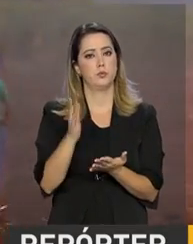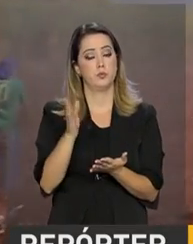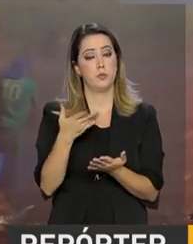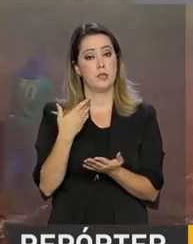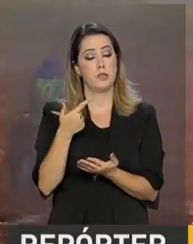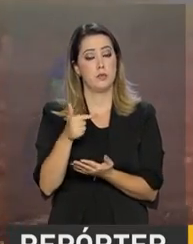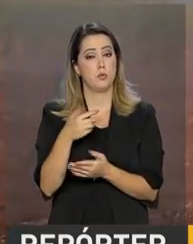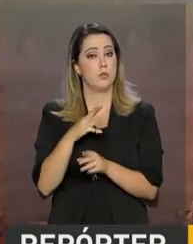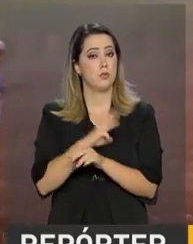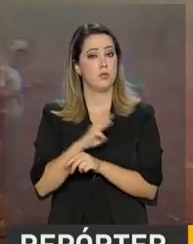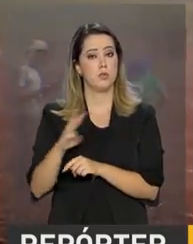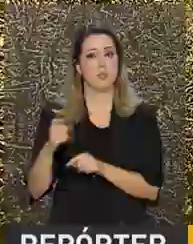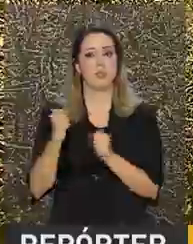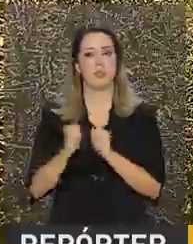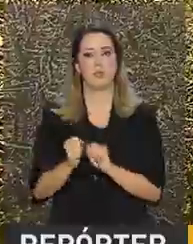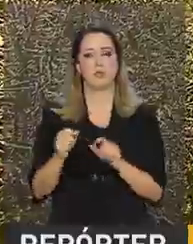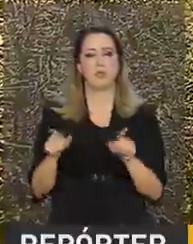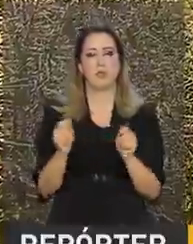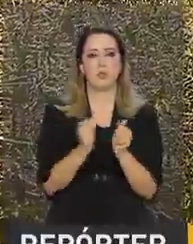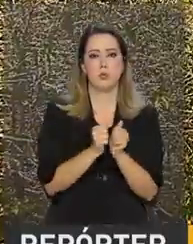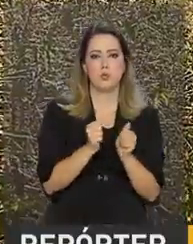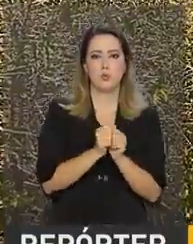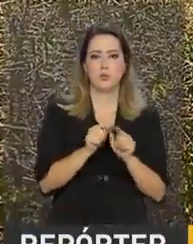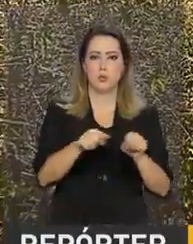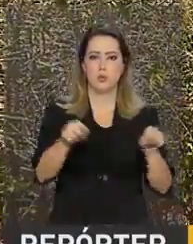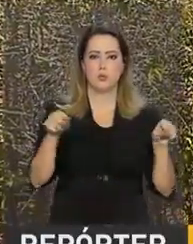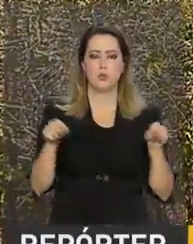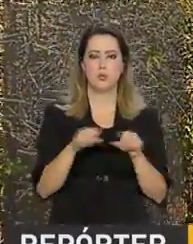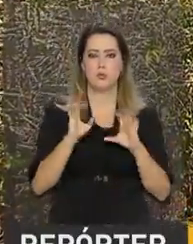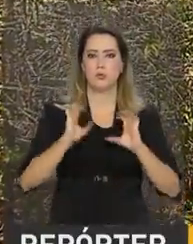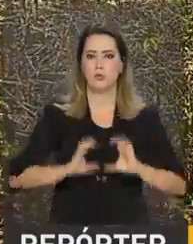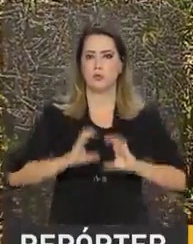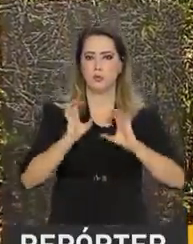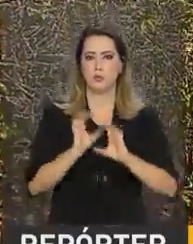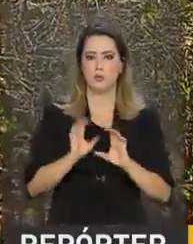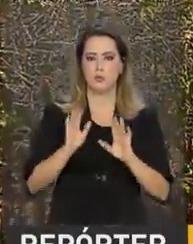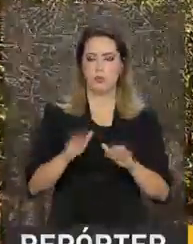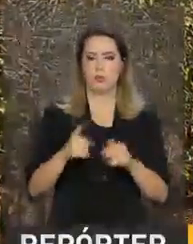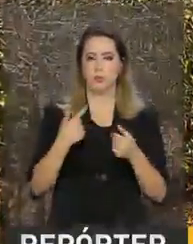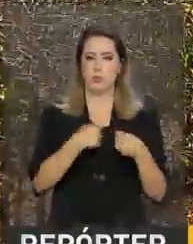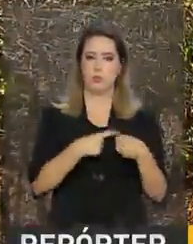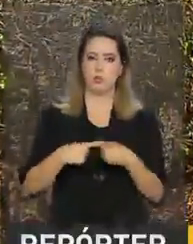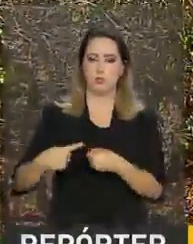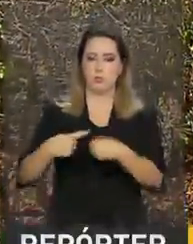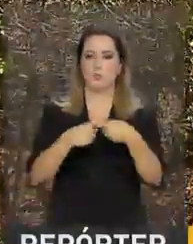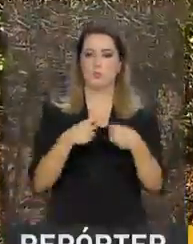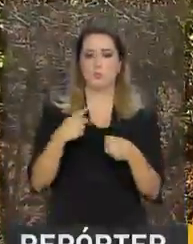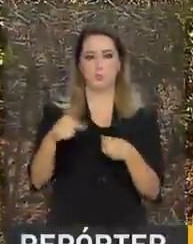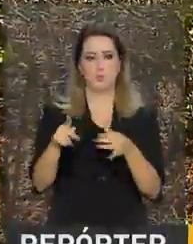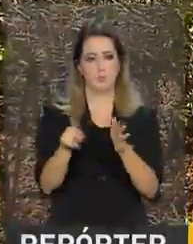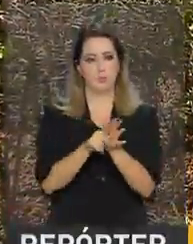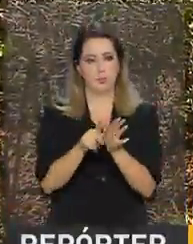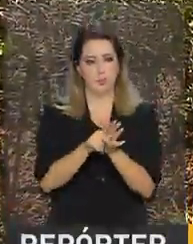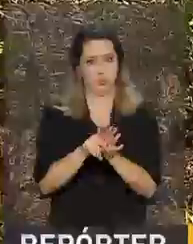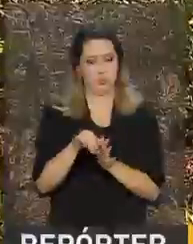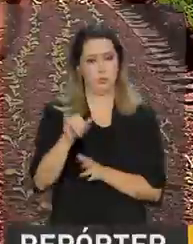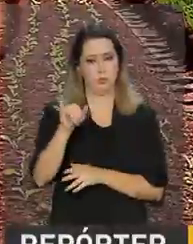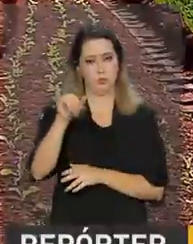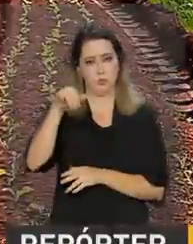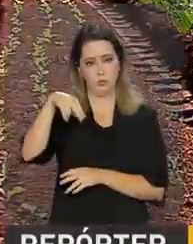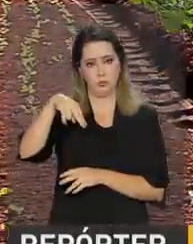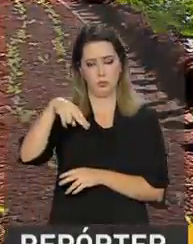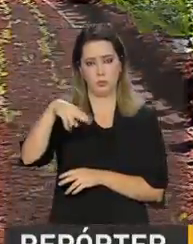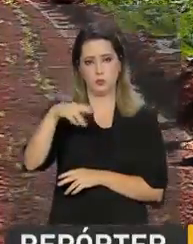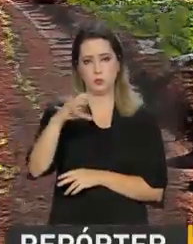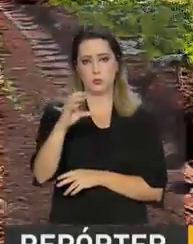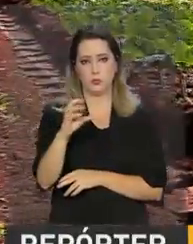tiver acesso à internet também pode emitir o documento nas salas da cidadania das superintendências regionais ou nas unidades